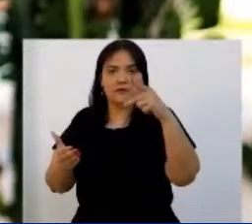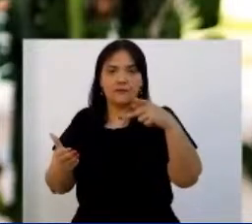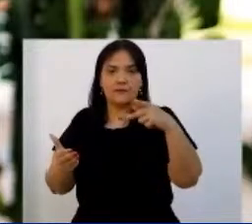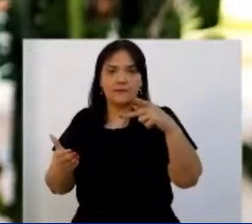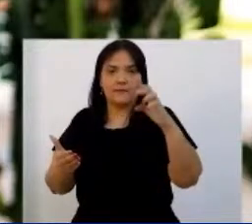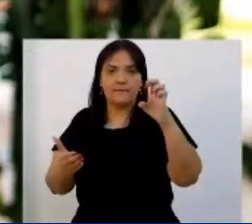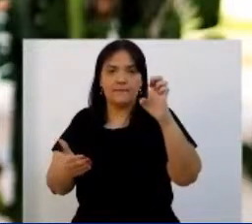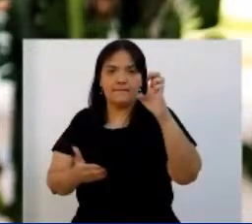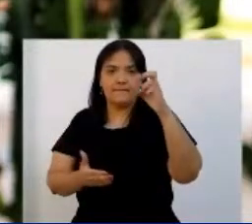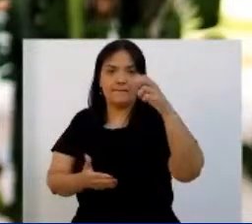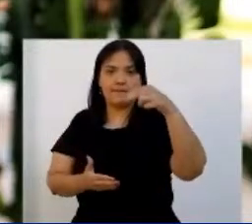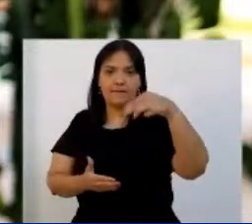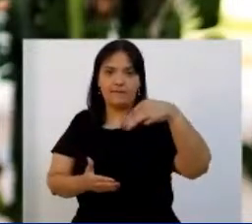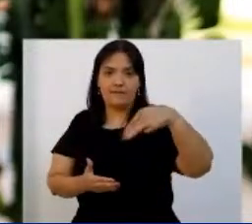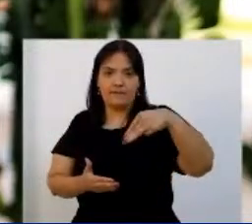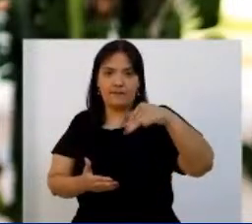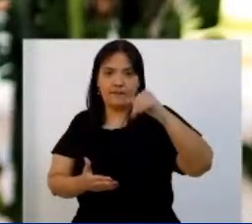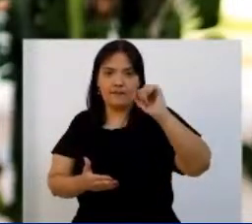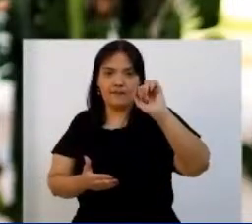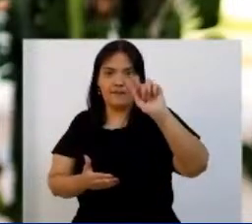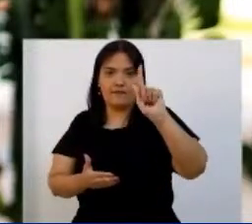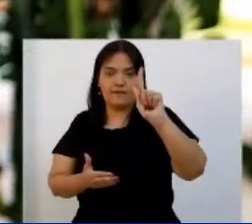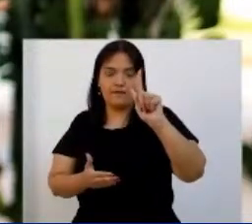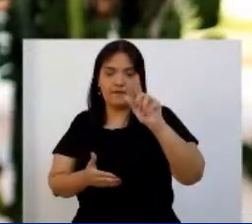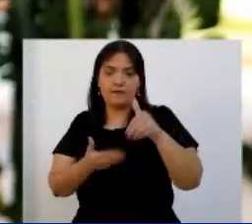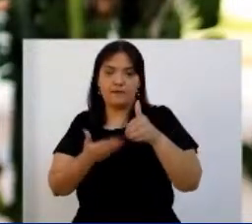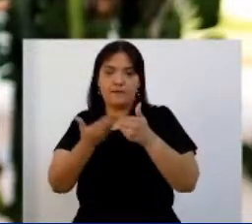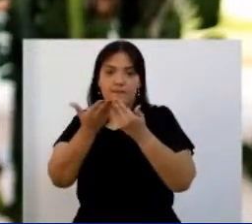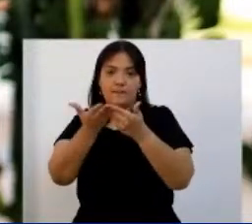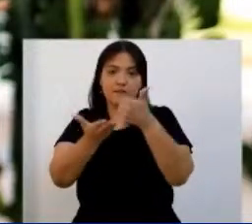Então, esse foi o início